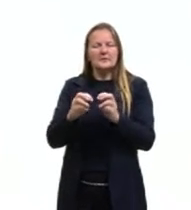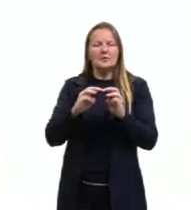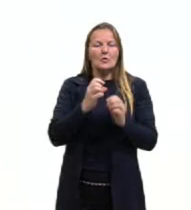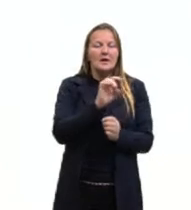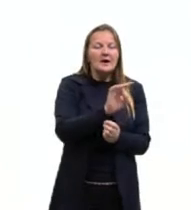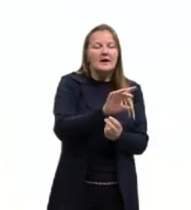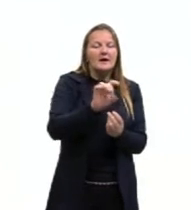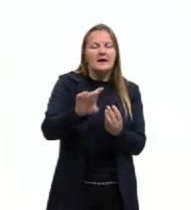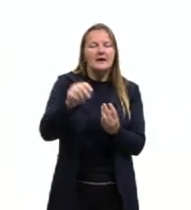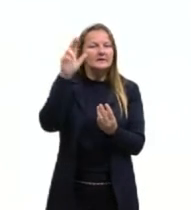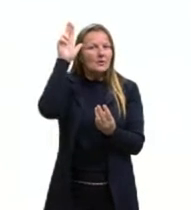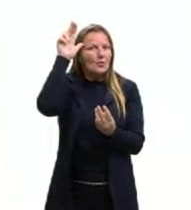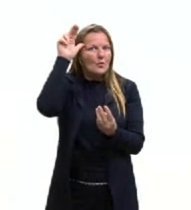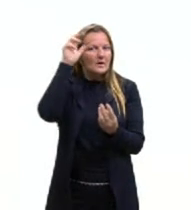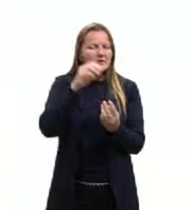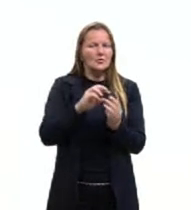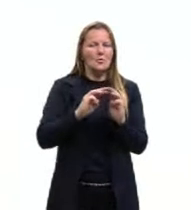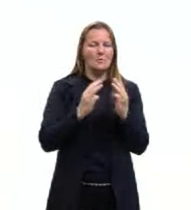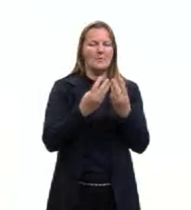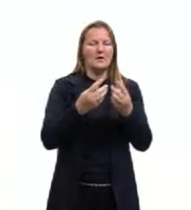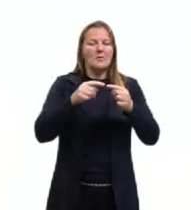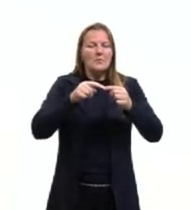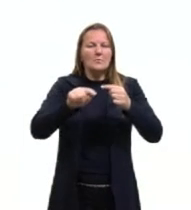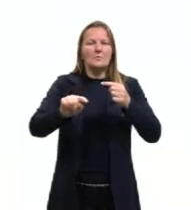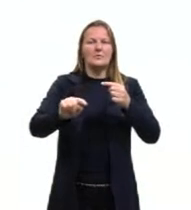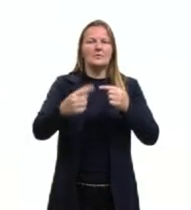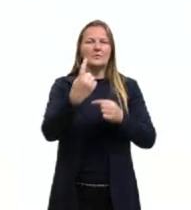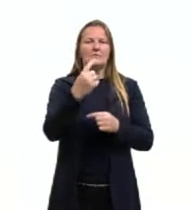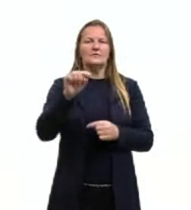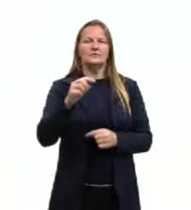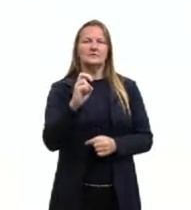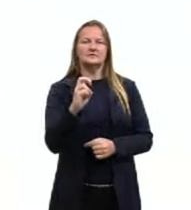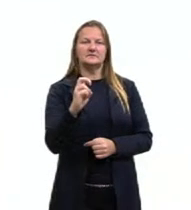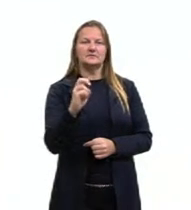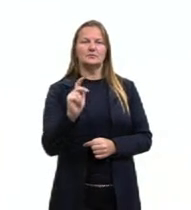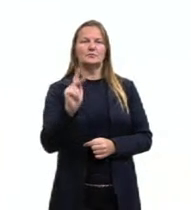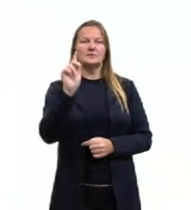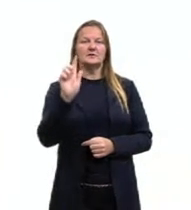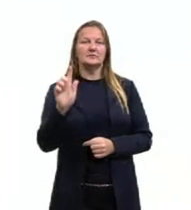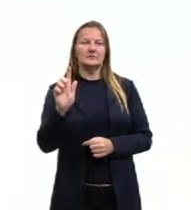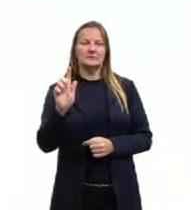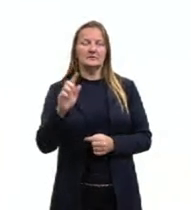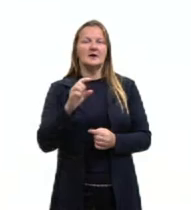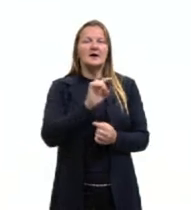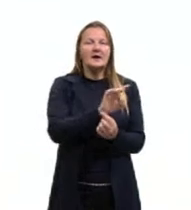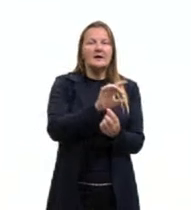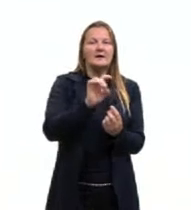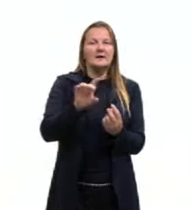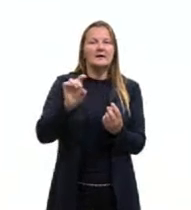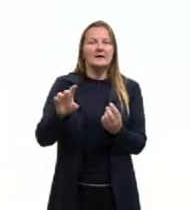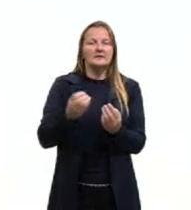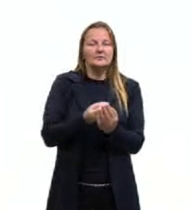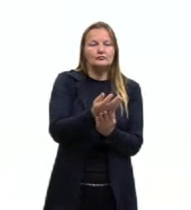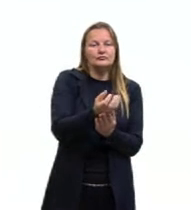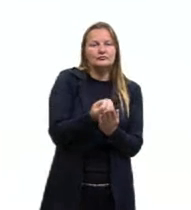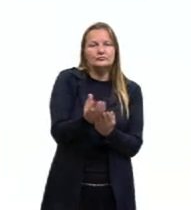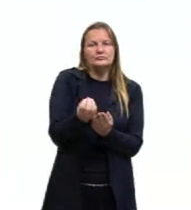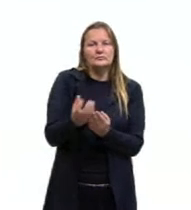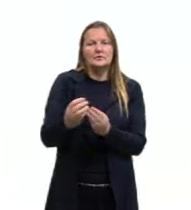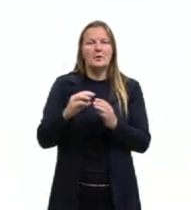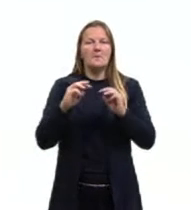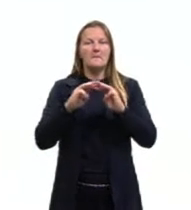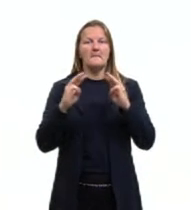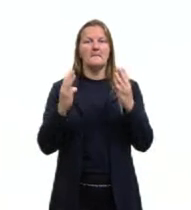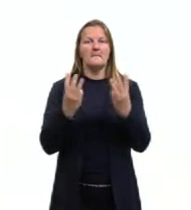coelho obtendo um desvio padrão de 1,5 kg para a distribuição das